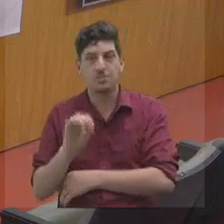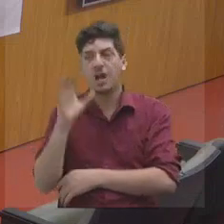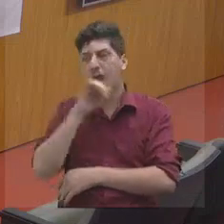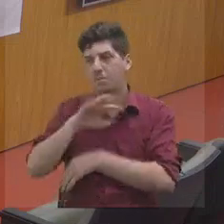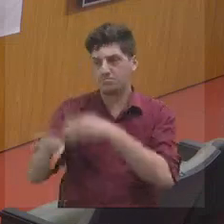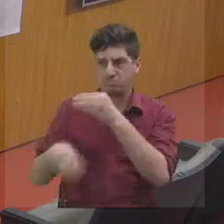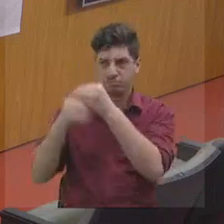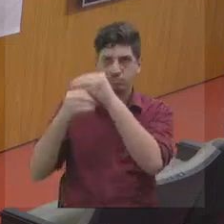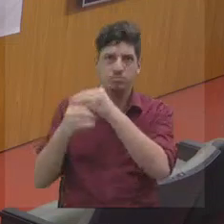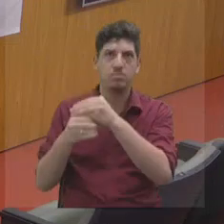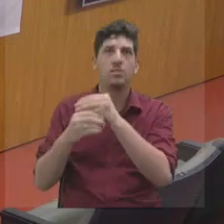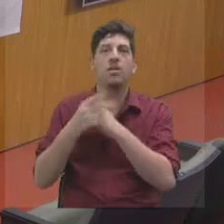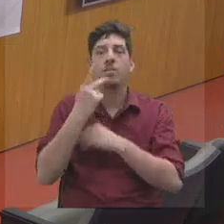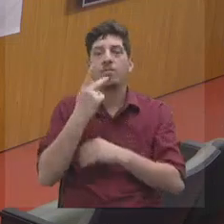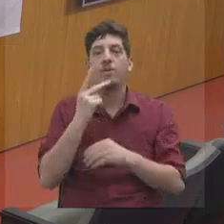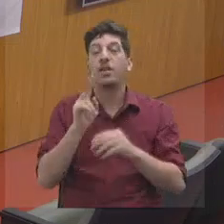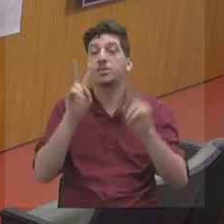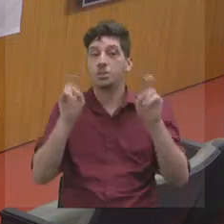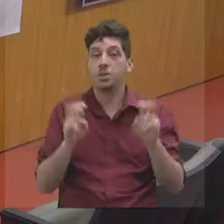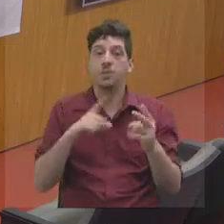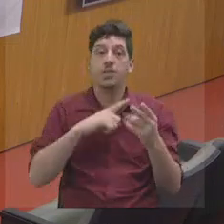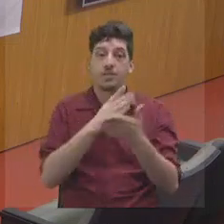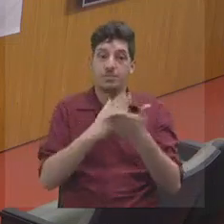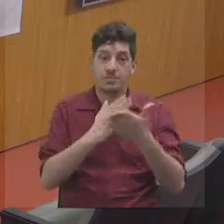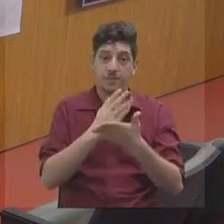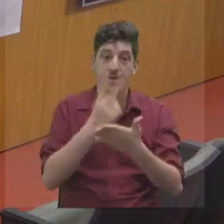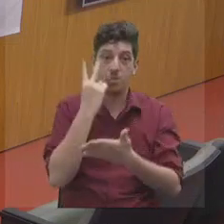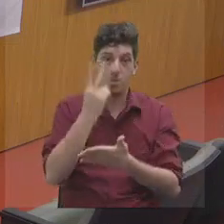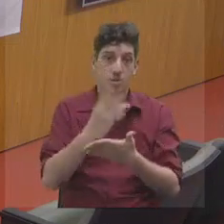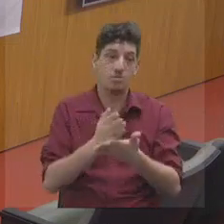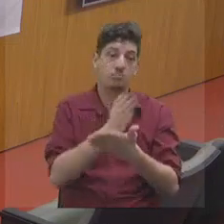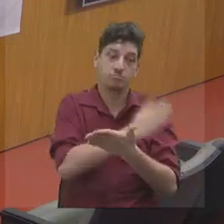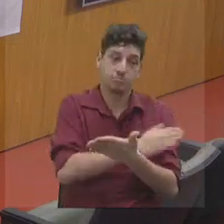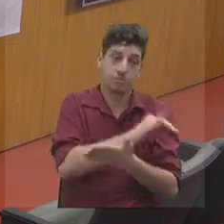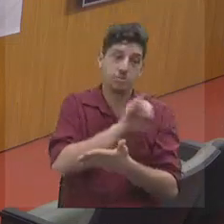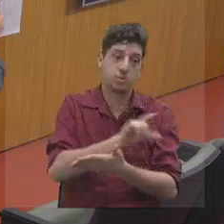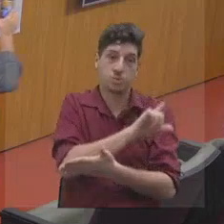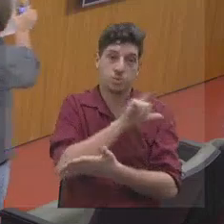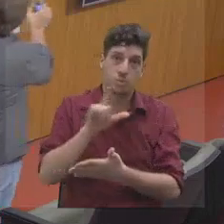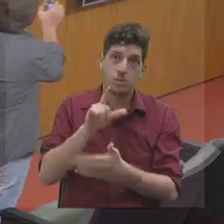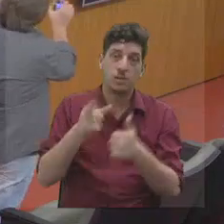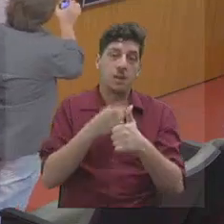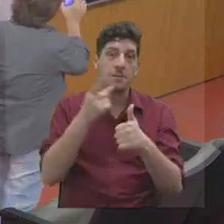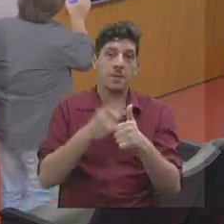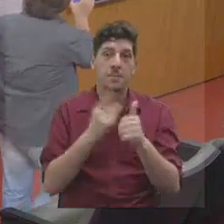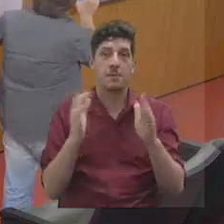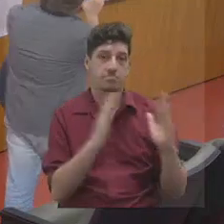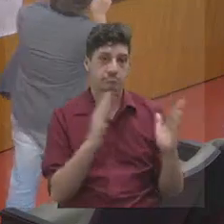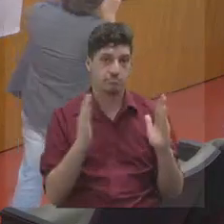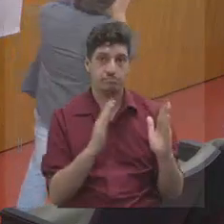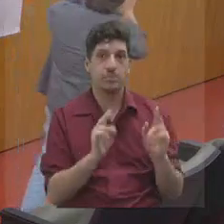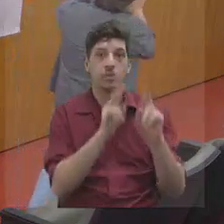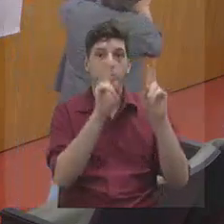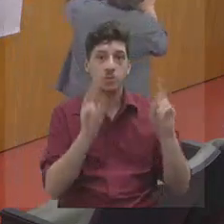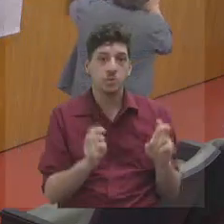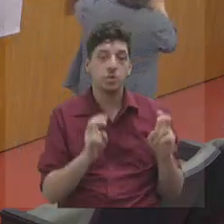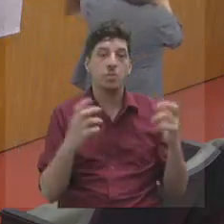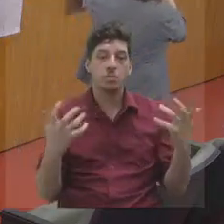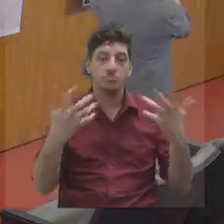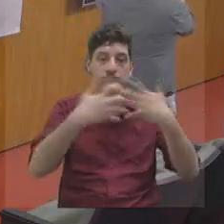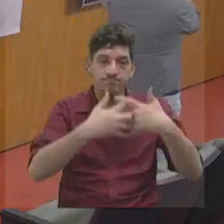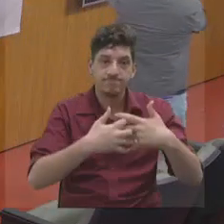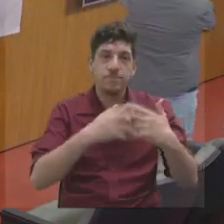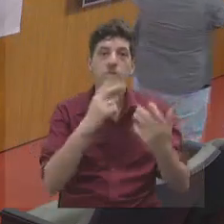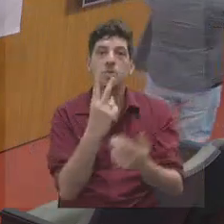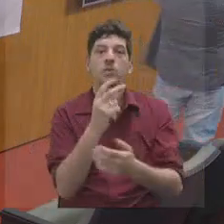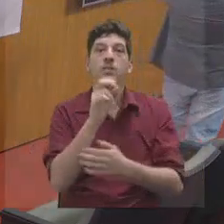dois a gente dividiu o trecho em dois então a gente vai licitar ainda em Julho a primeira etapa de do Entroncamento com a 25 com